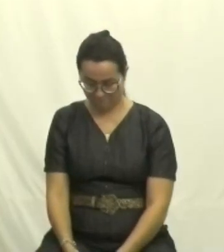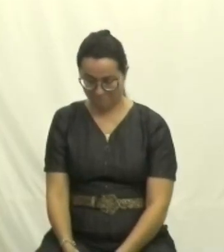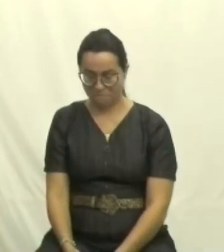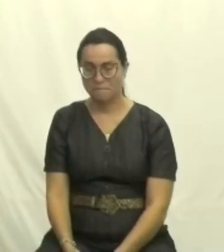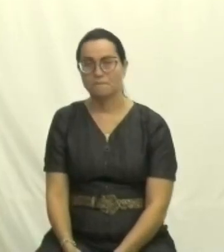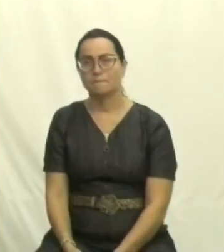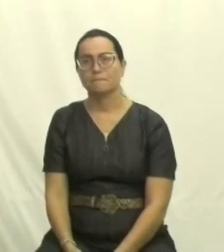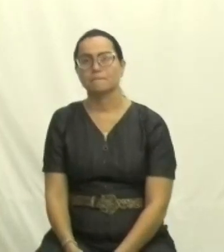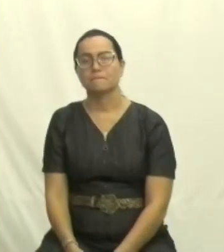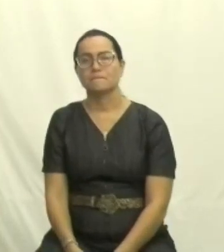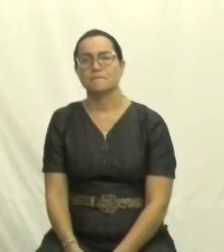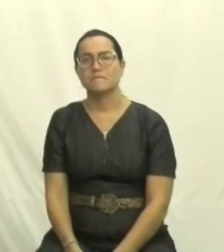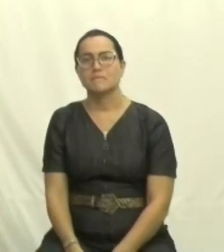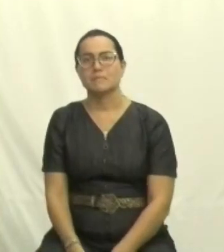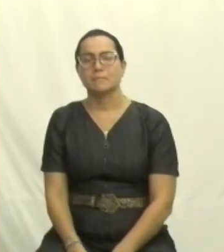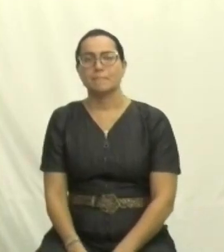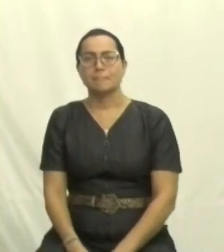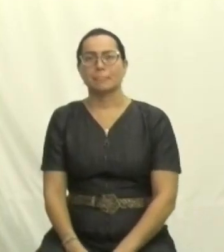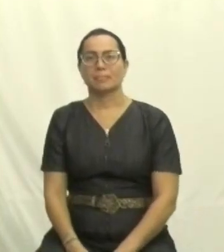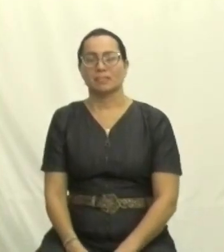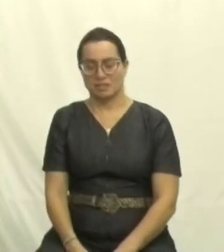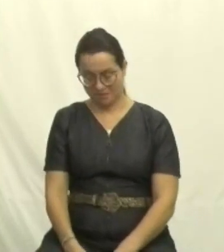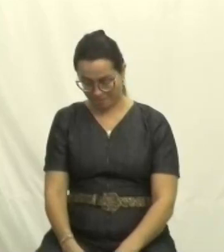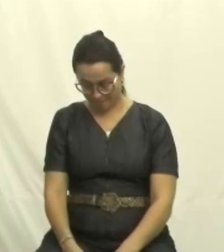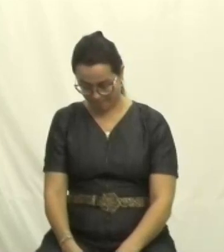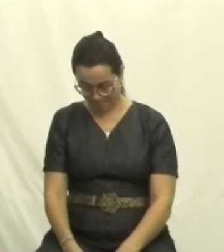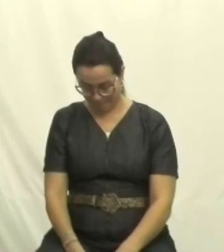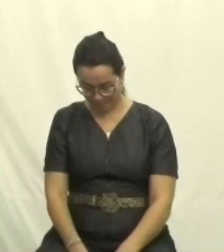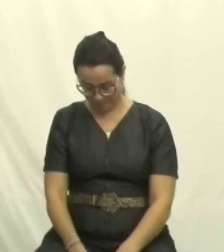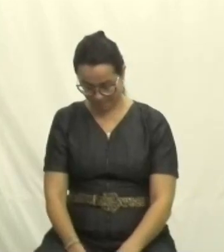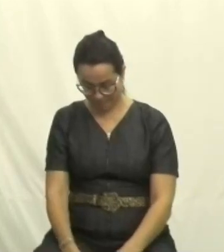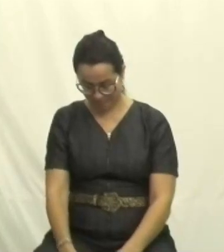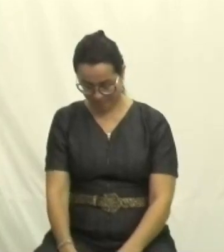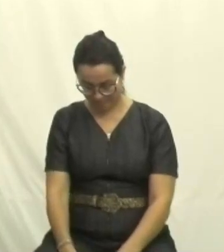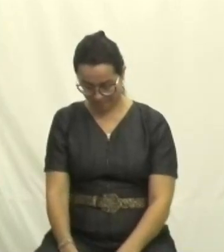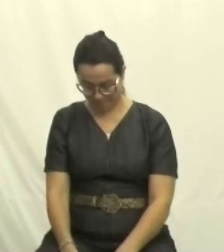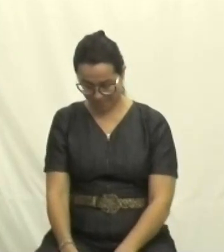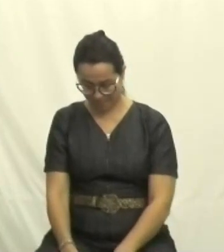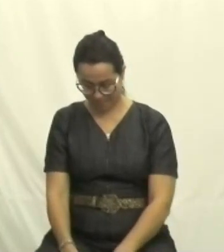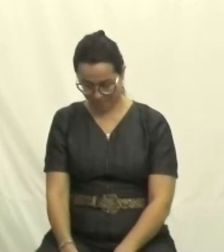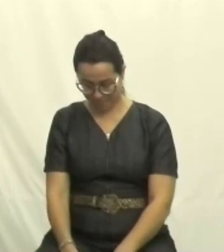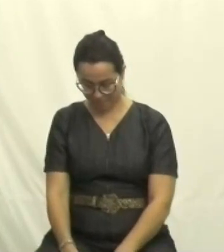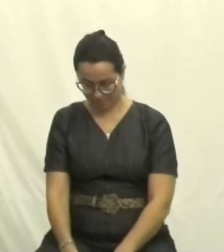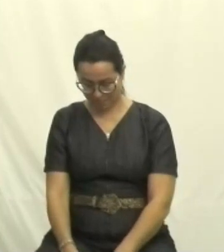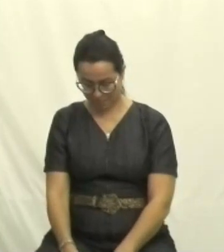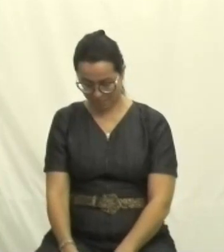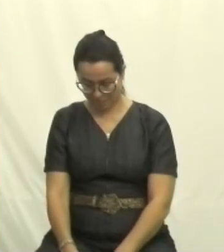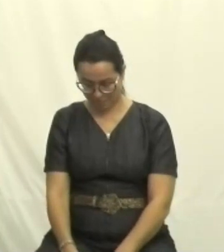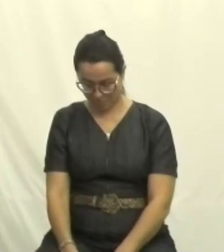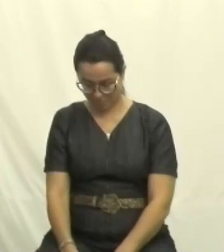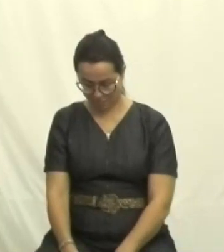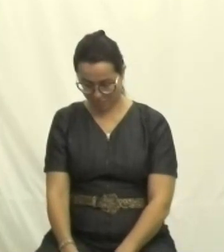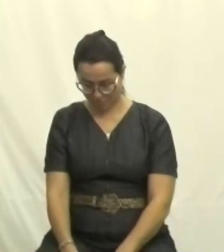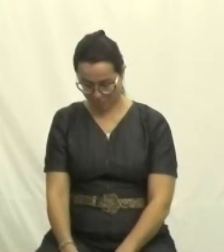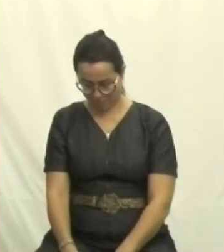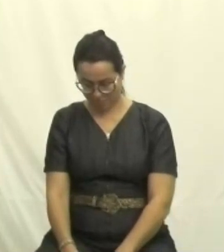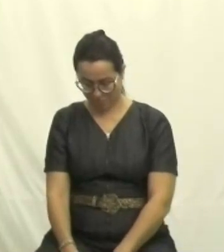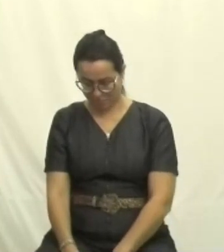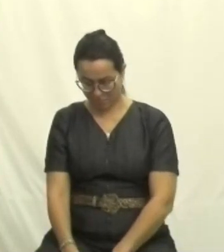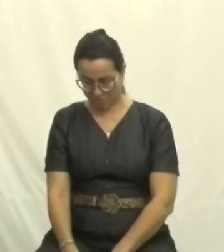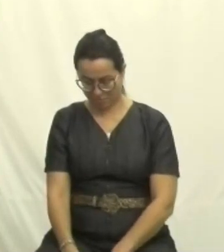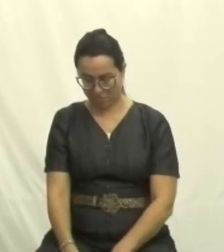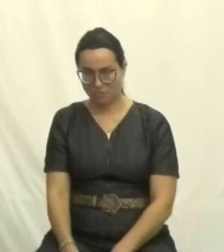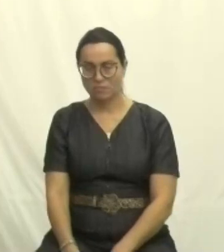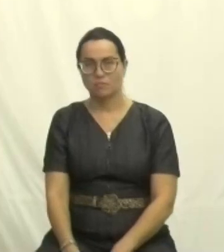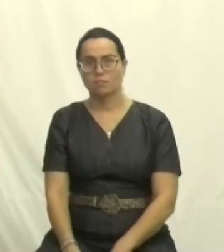Presidente, demais membros da mesa, colegas vereadoras, vereadores, público presente, em especial a corporação